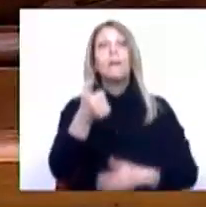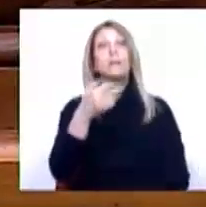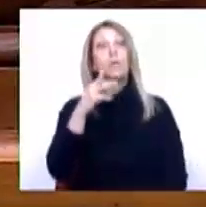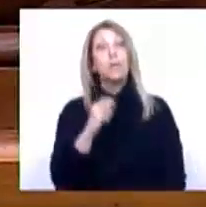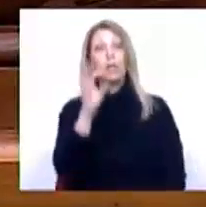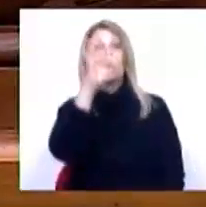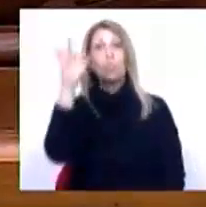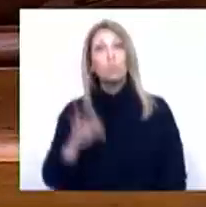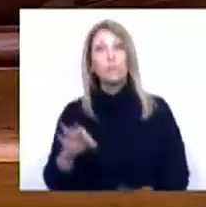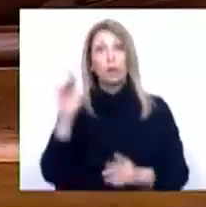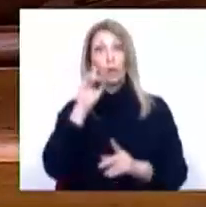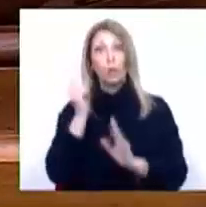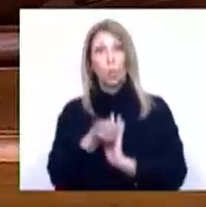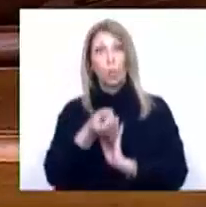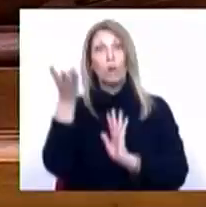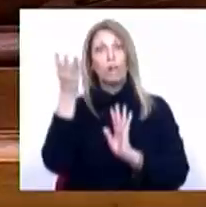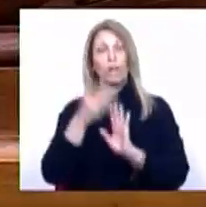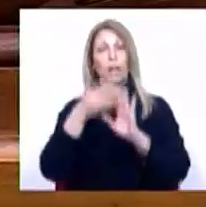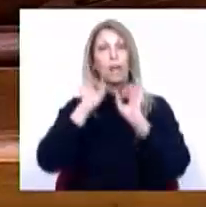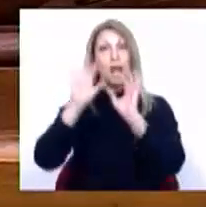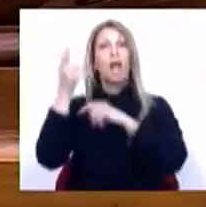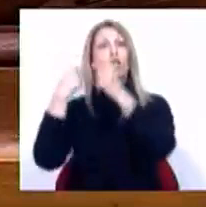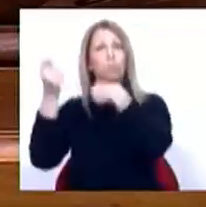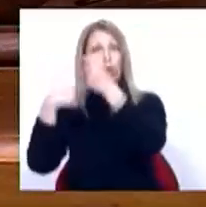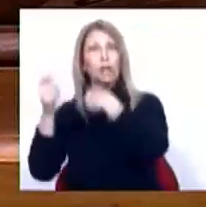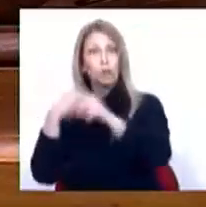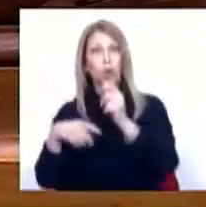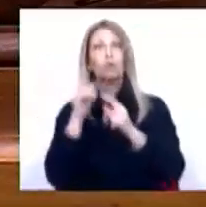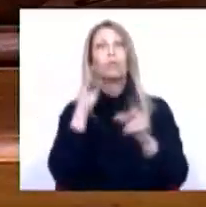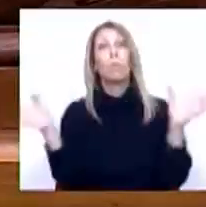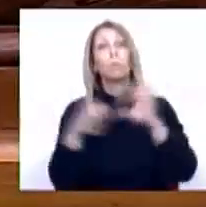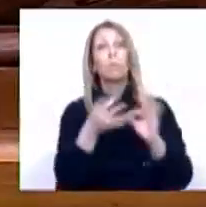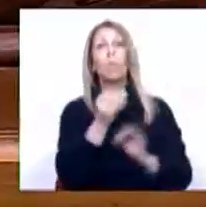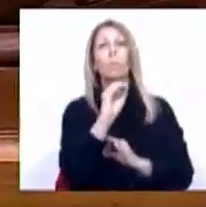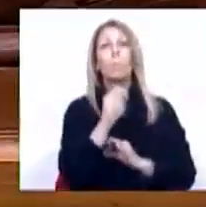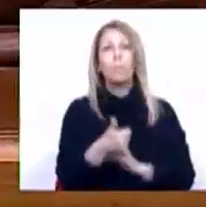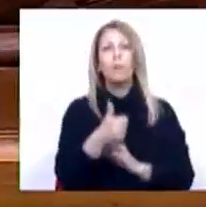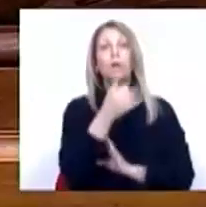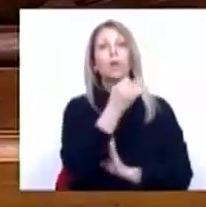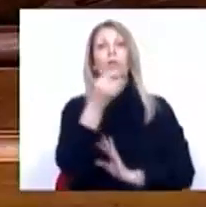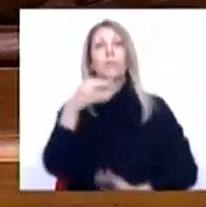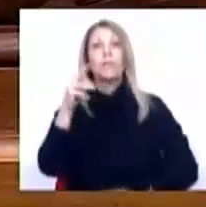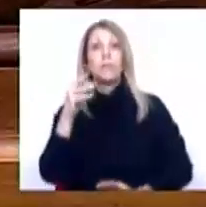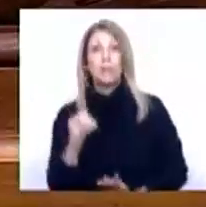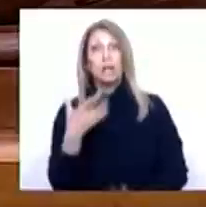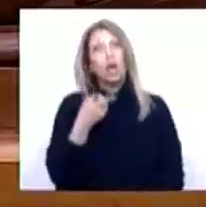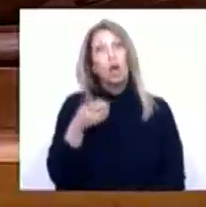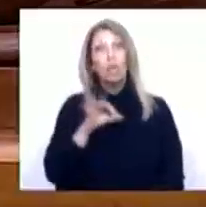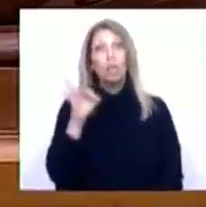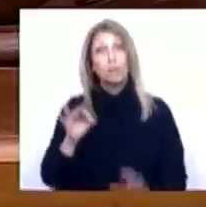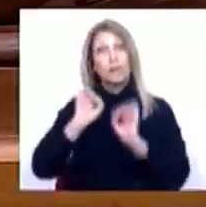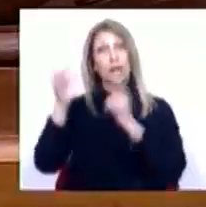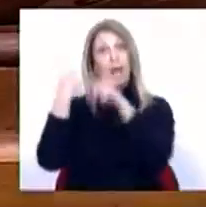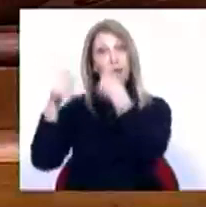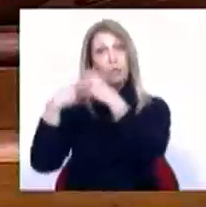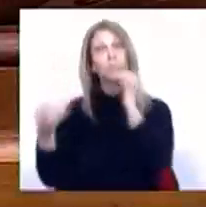das exportações em proporção do PIB em 2030 e para que 9% dessas exportações